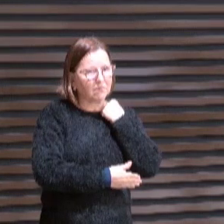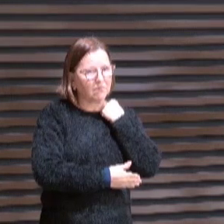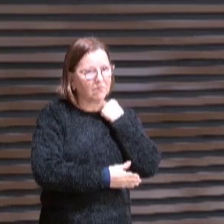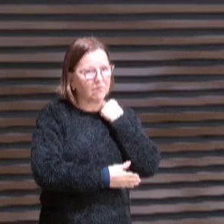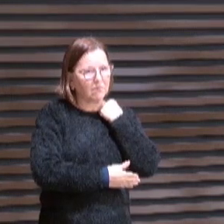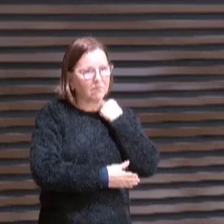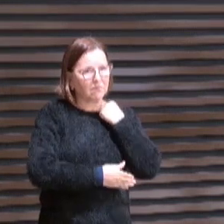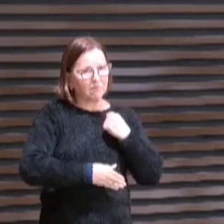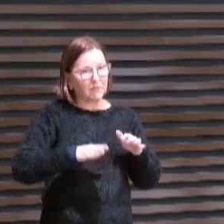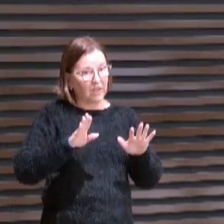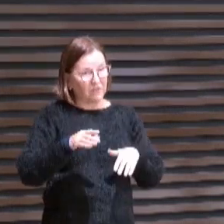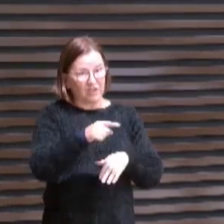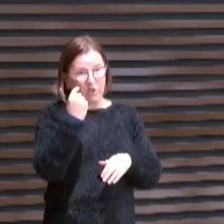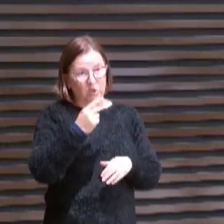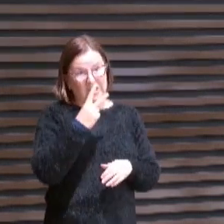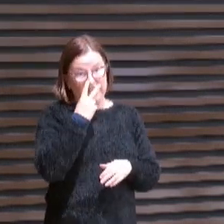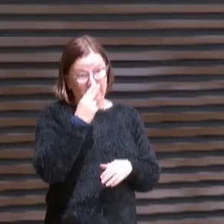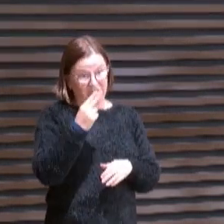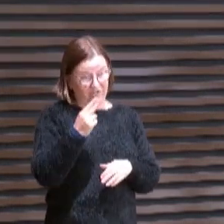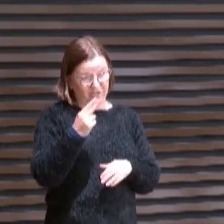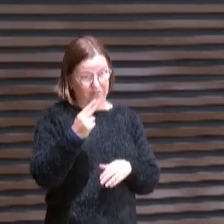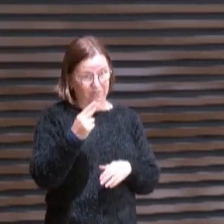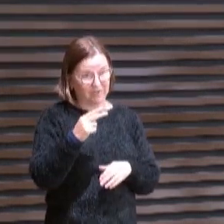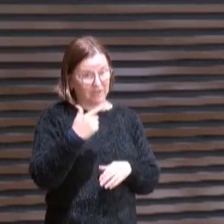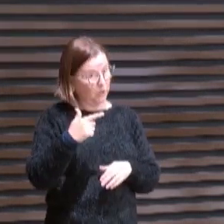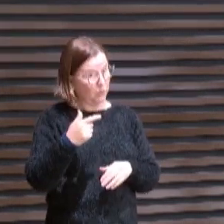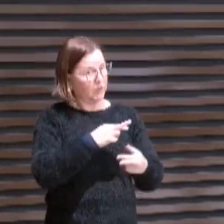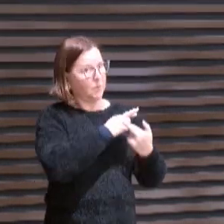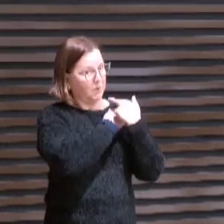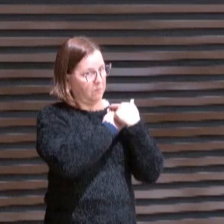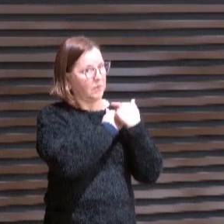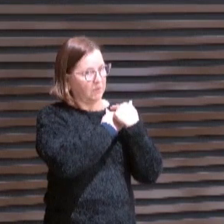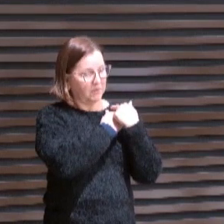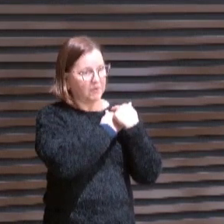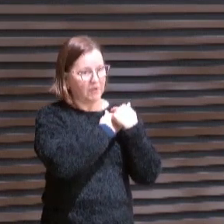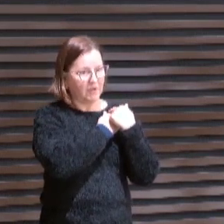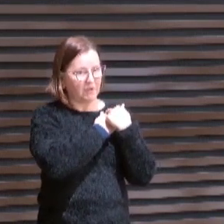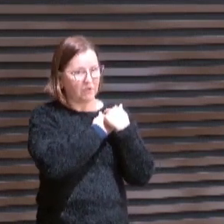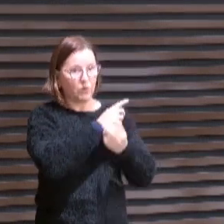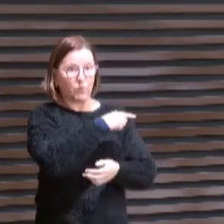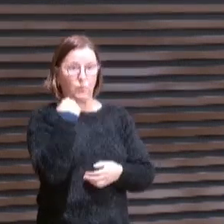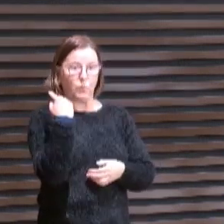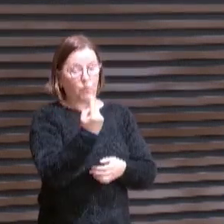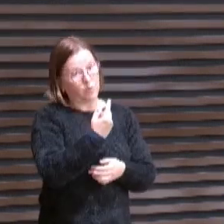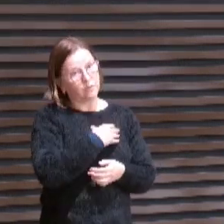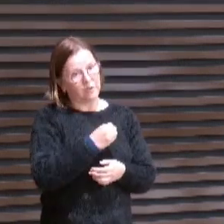Às vezes a gente acha que nós não temos responsabilidade com os nossos filhos, mas